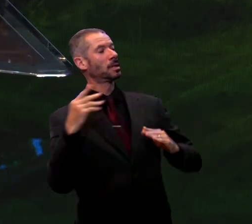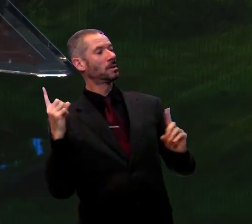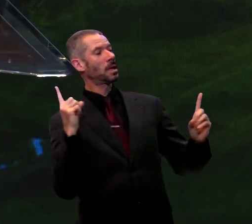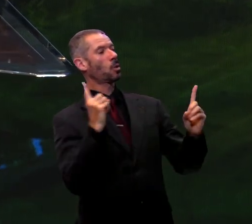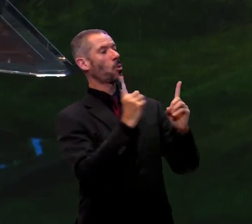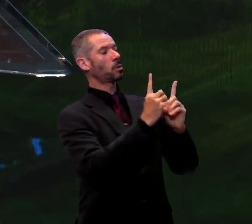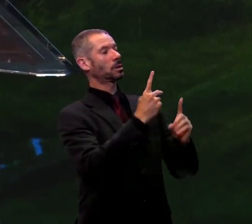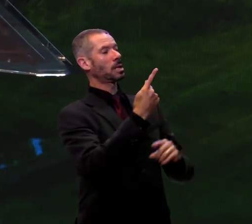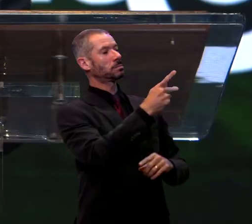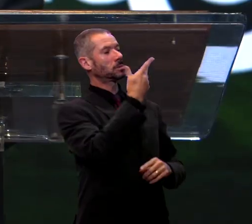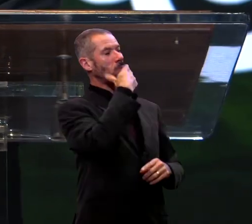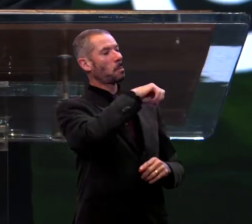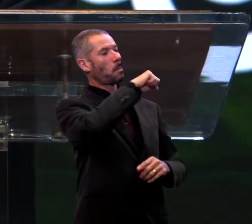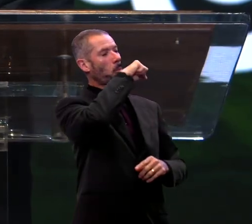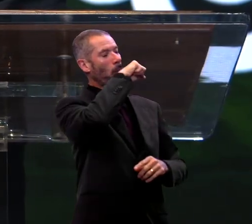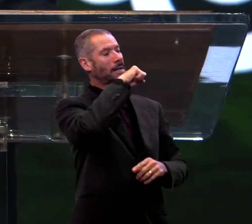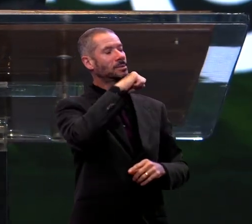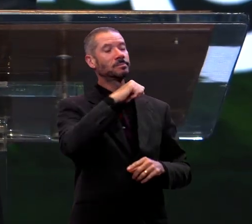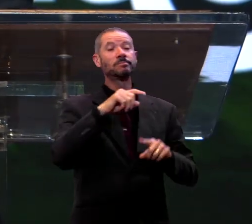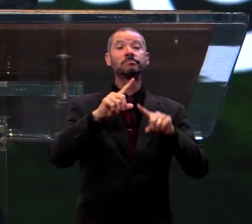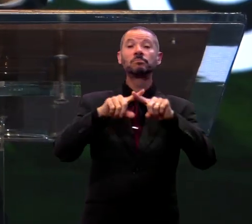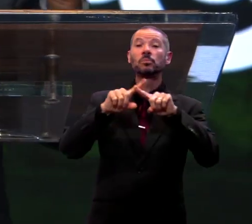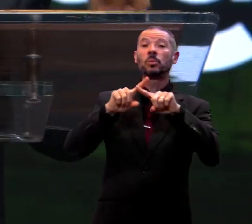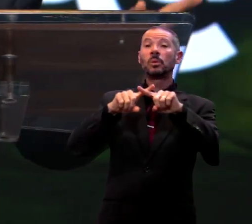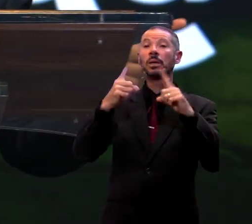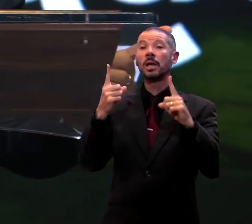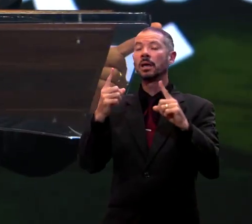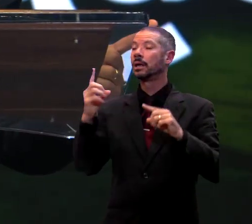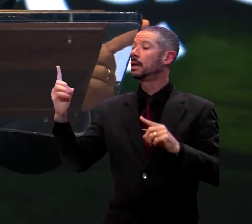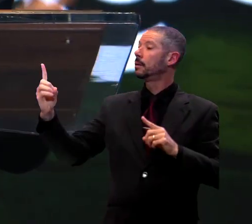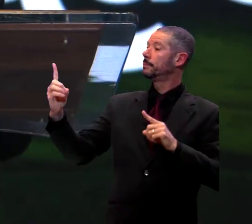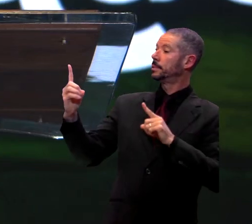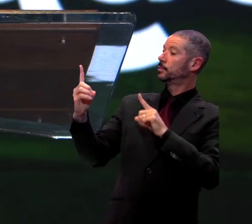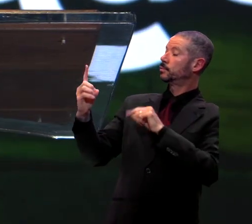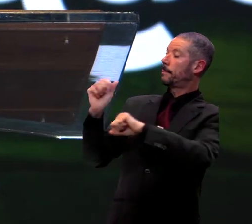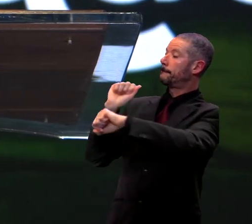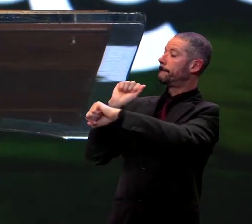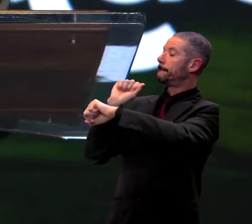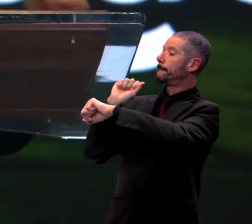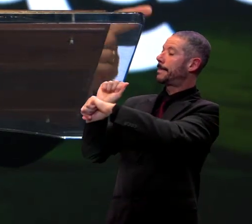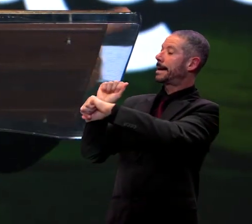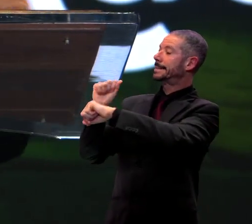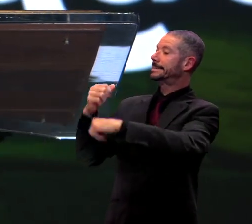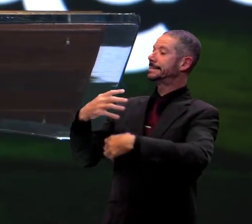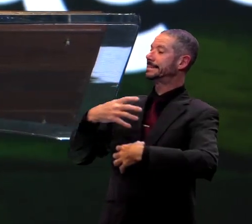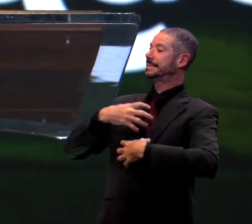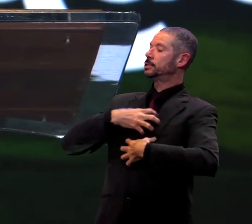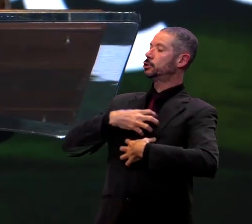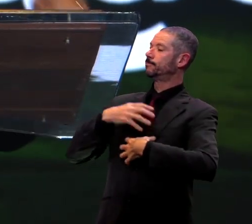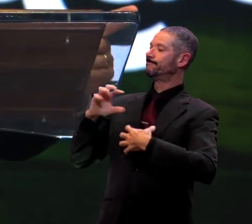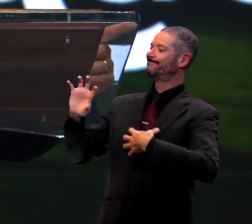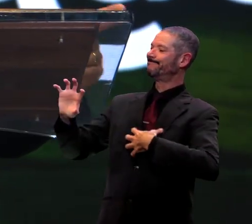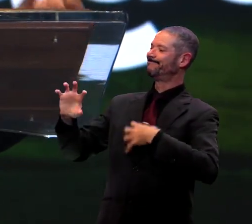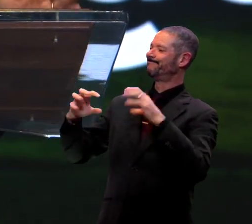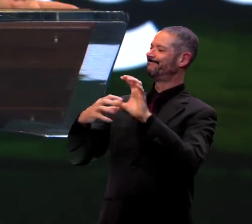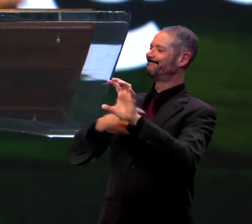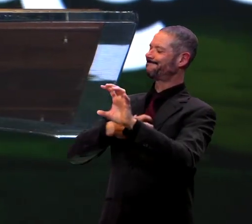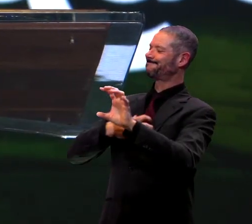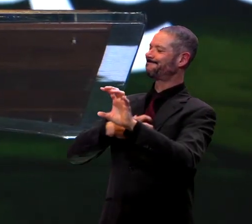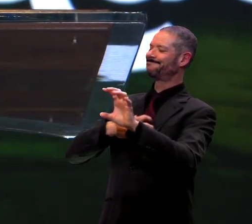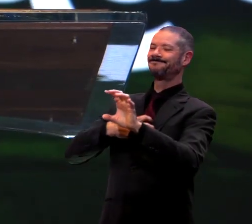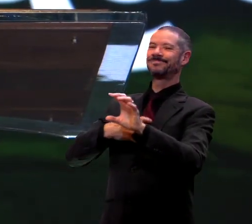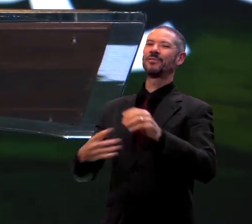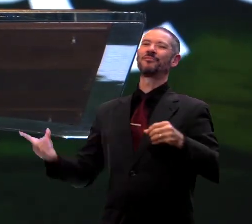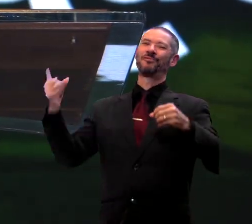seus pais. E porque alguém para olhar e sentir a dor e se colocar no lugar, eu